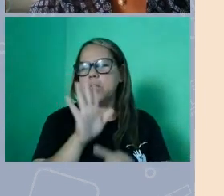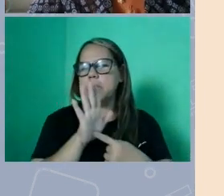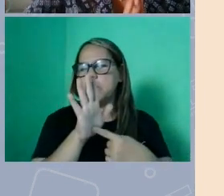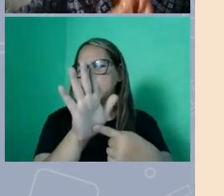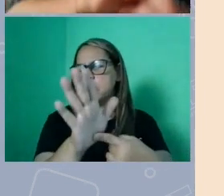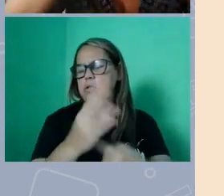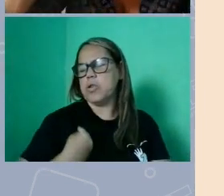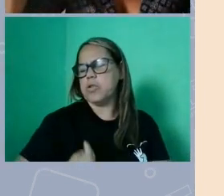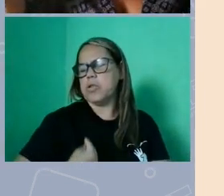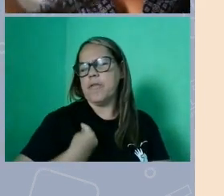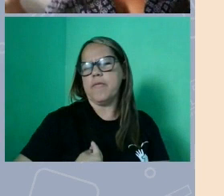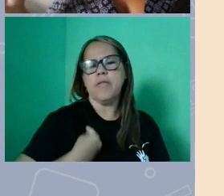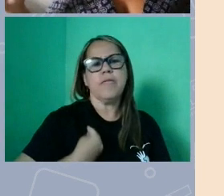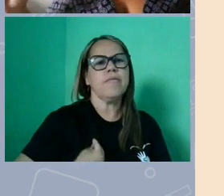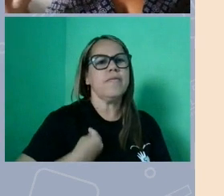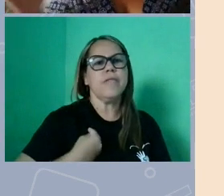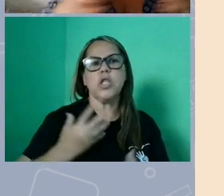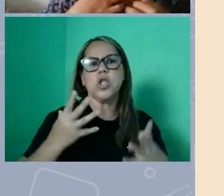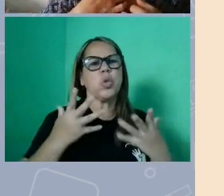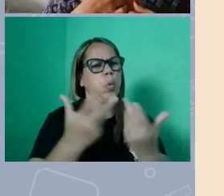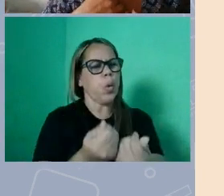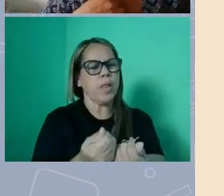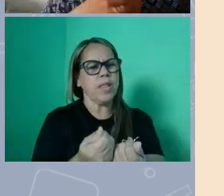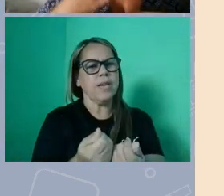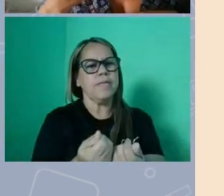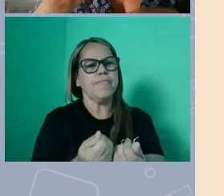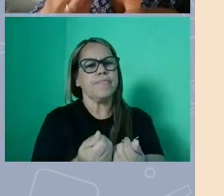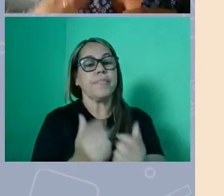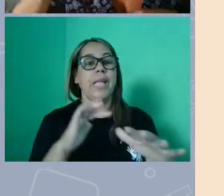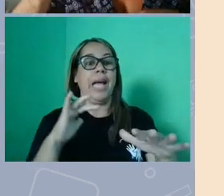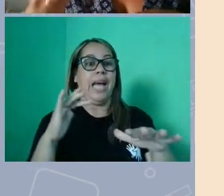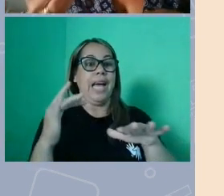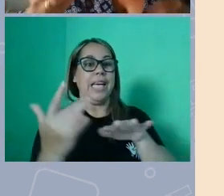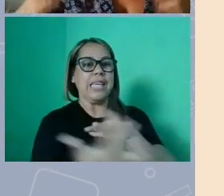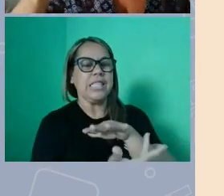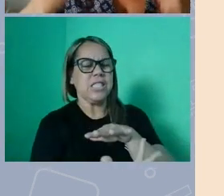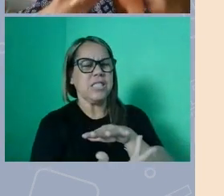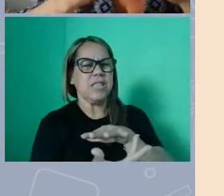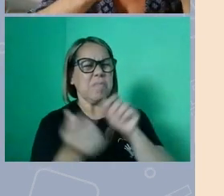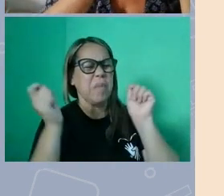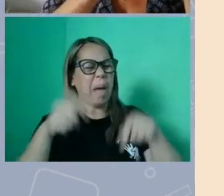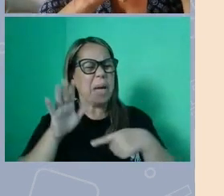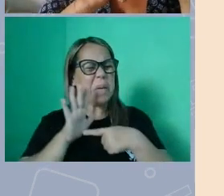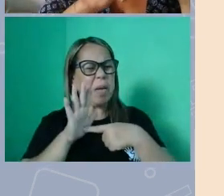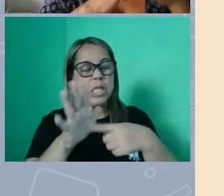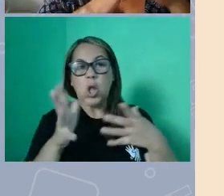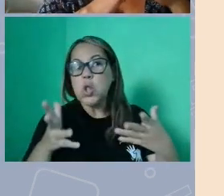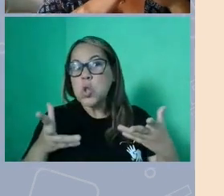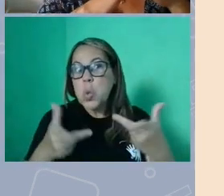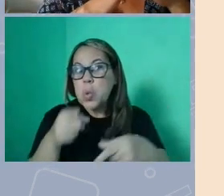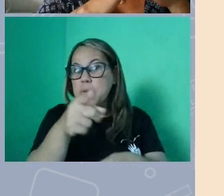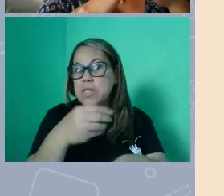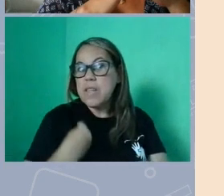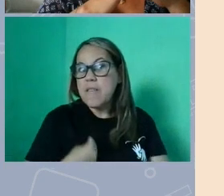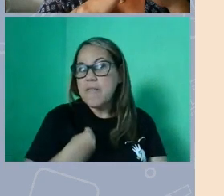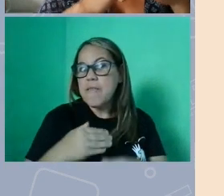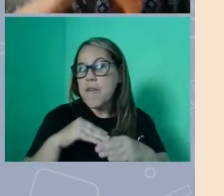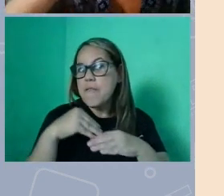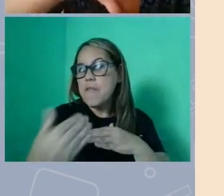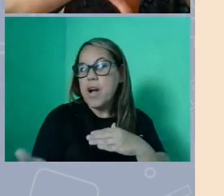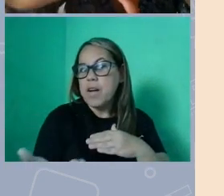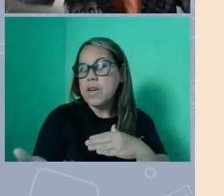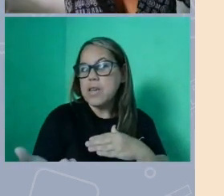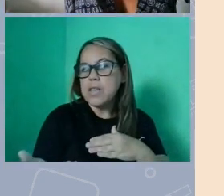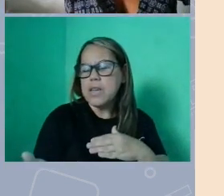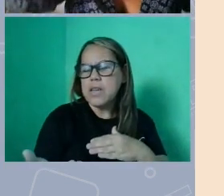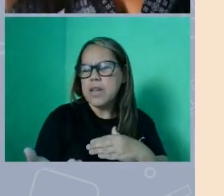vivências em sua totalidade a rede social é capaz de mostrar tudo o que você vive fora dela é